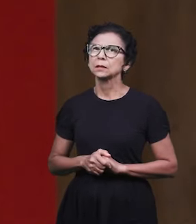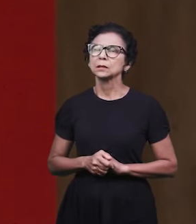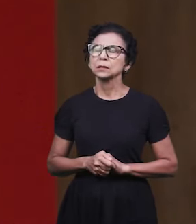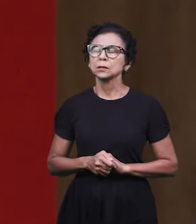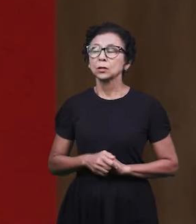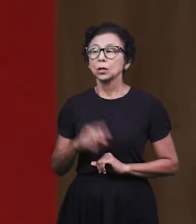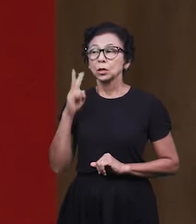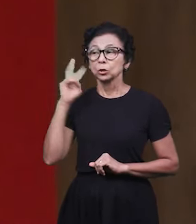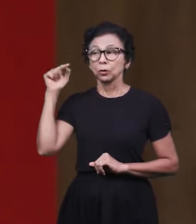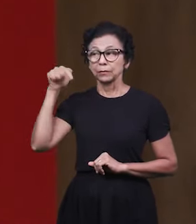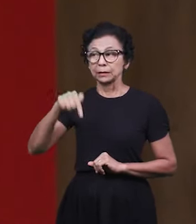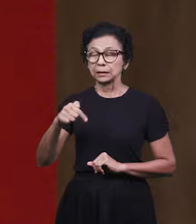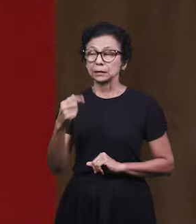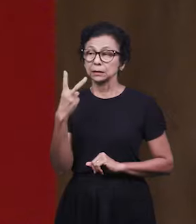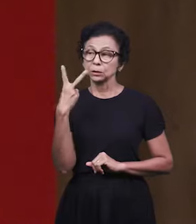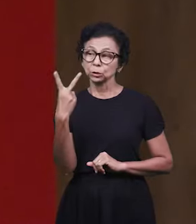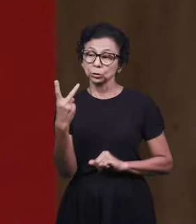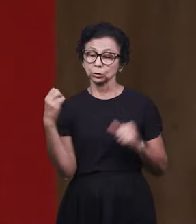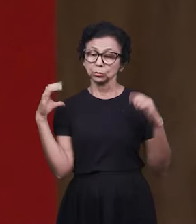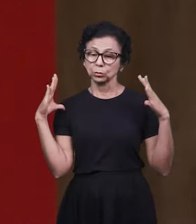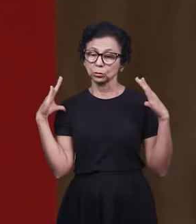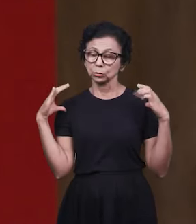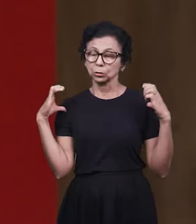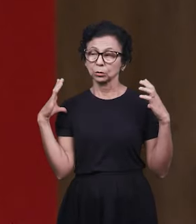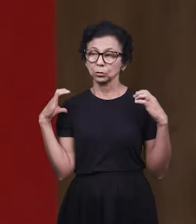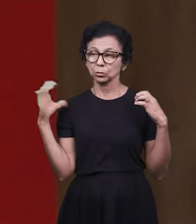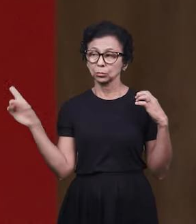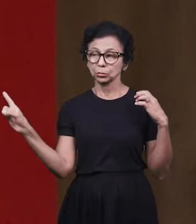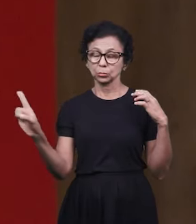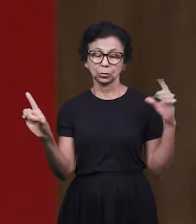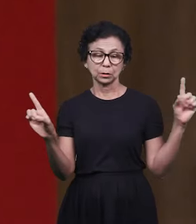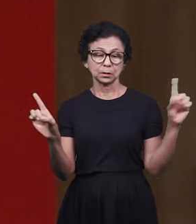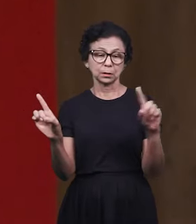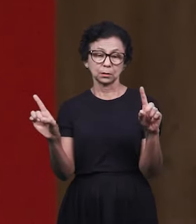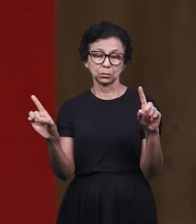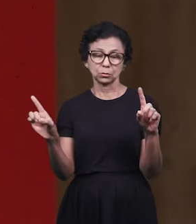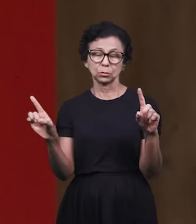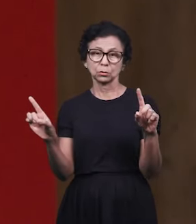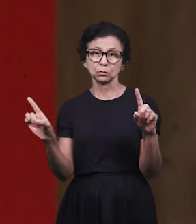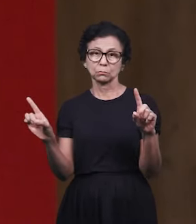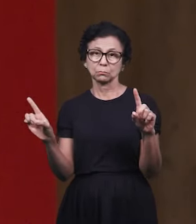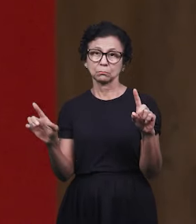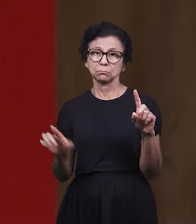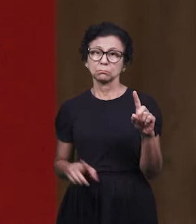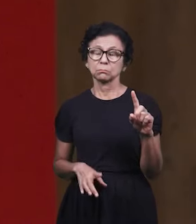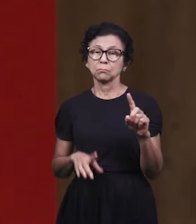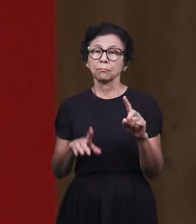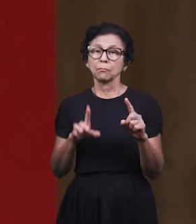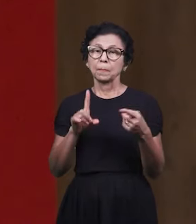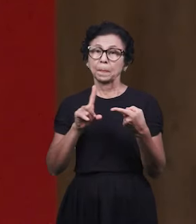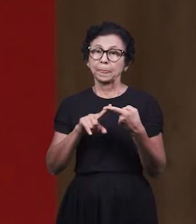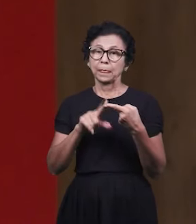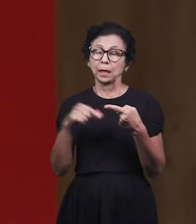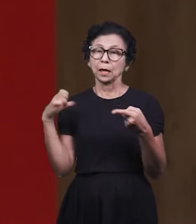anjos aqui. Aqui do lado, aqui tem 2 anjos. Um traz nas mãos uma